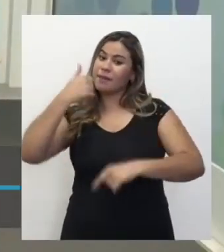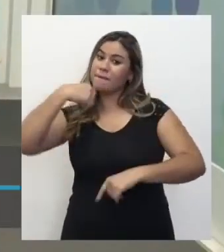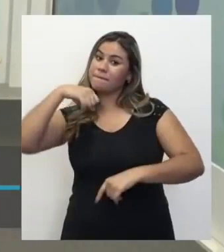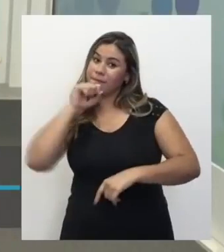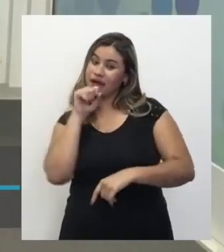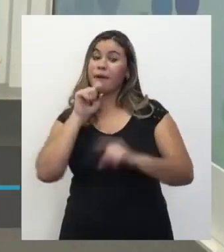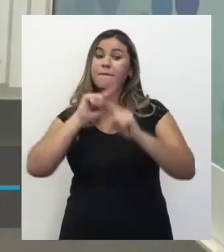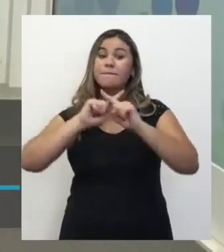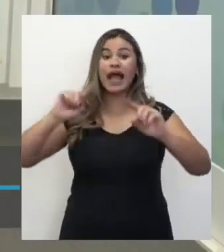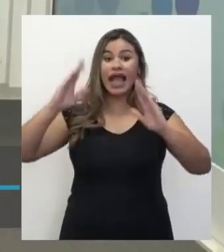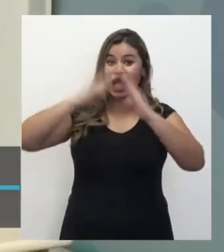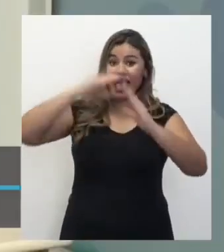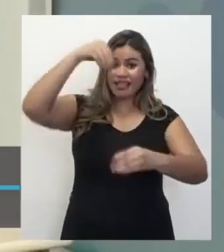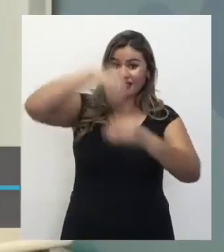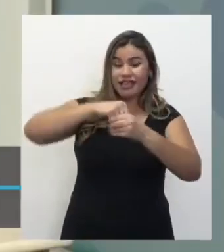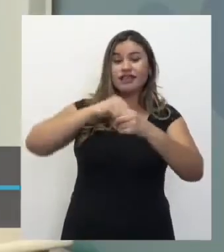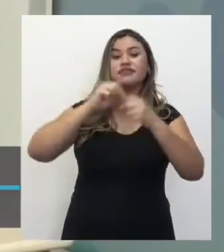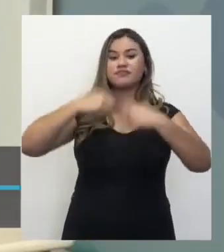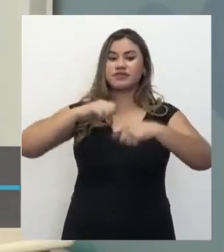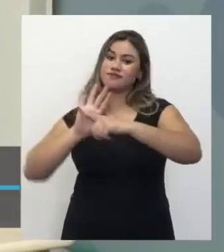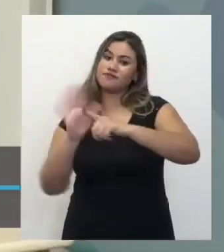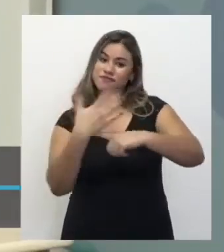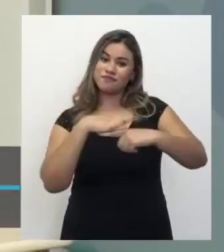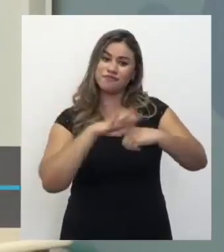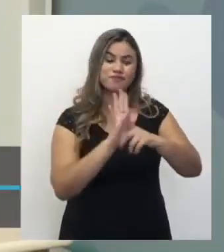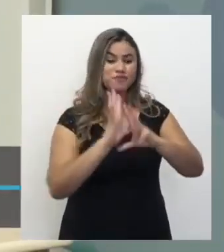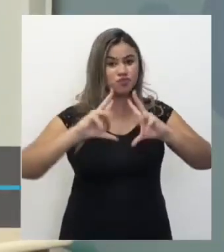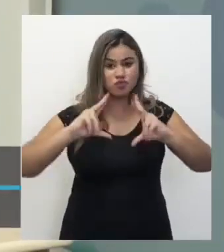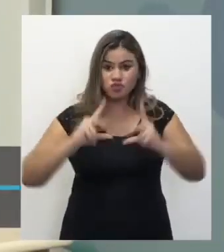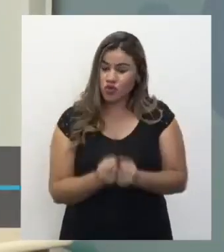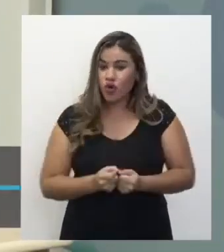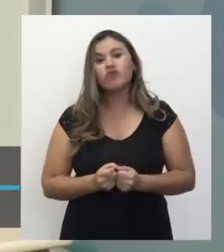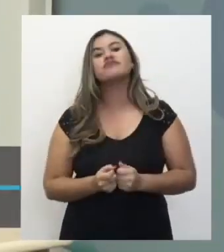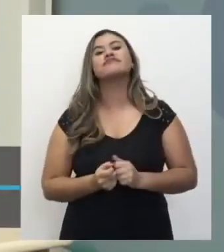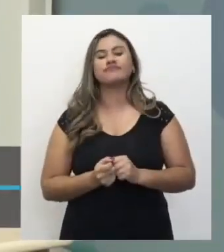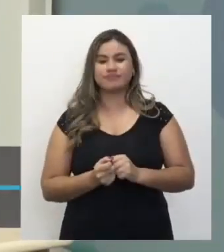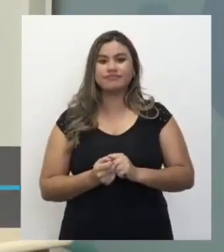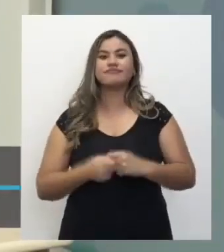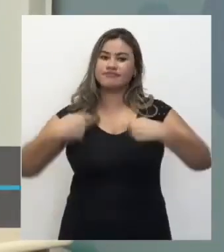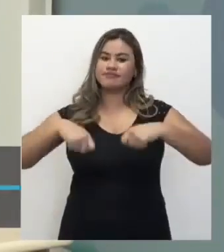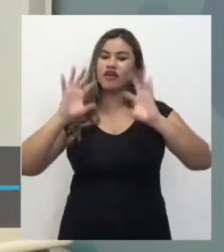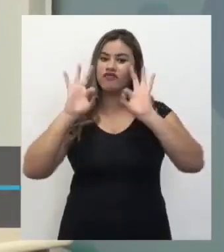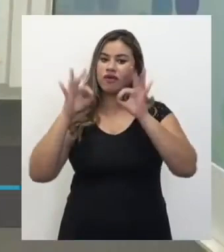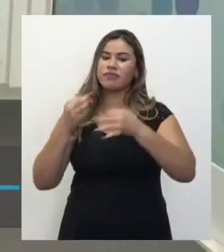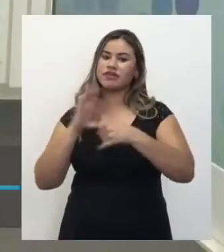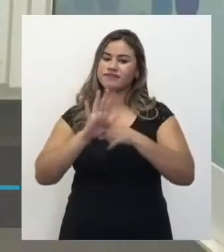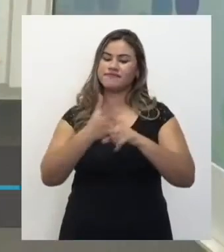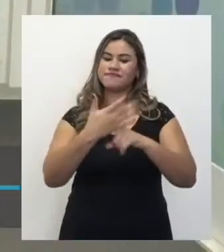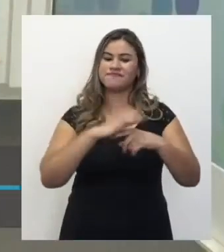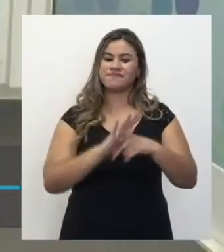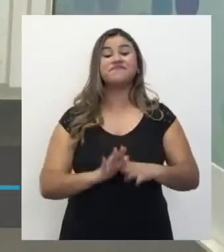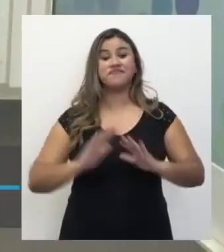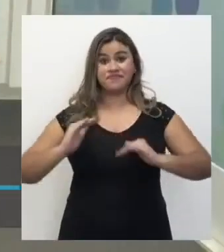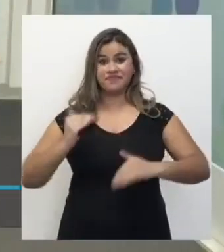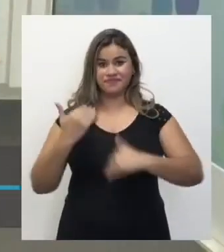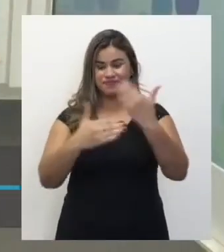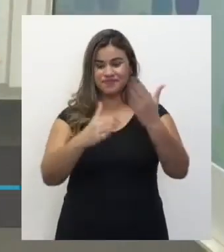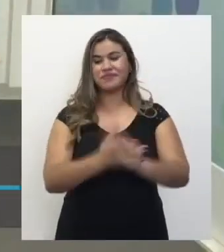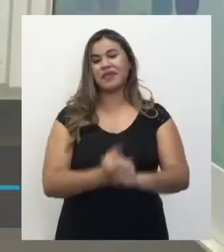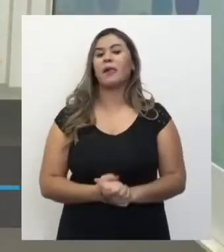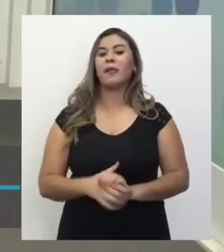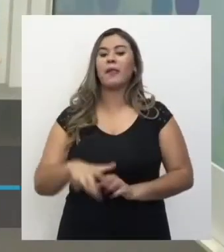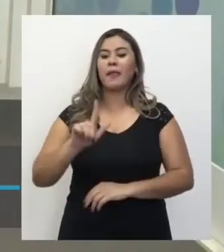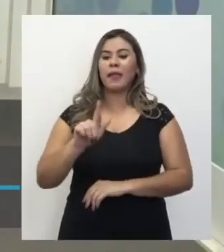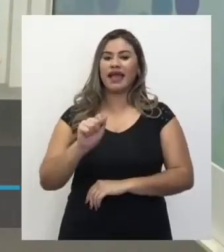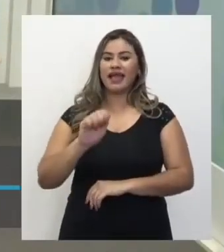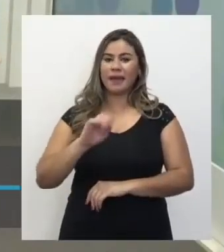ajudar a todos, né? A mãe, o pai, né? Que todo mundo participa de uma comunidade chamada família, né? Agora, vamos avançar. O Gabriel fala que